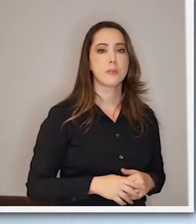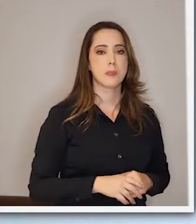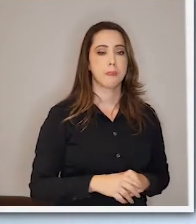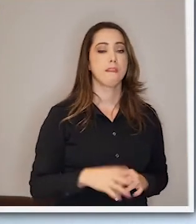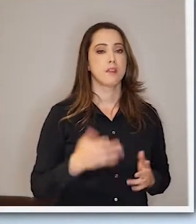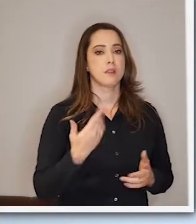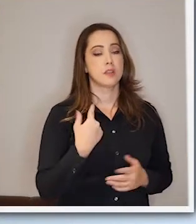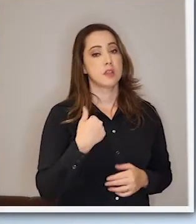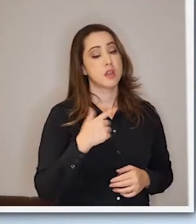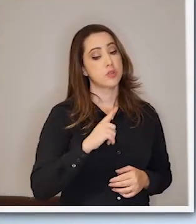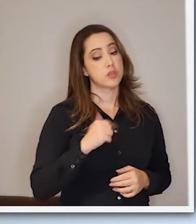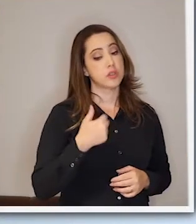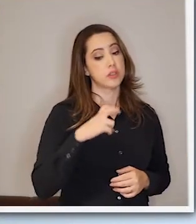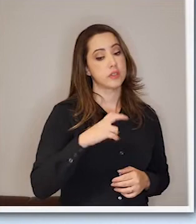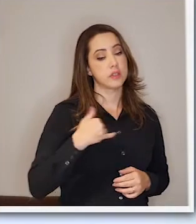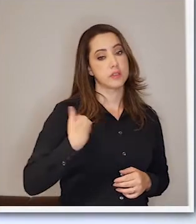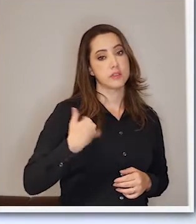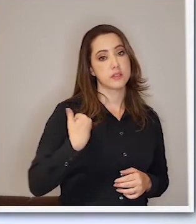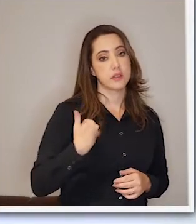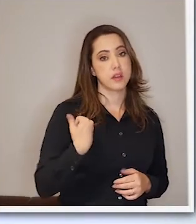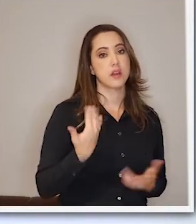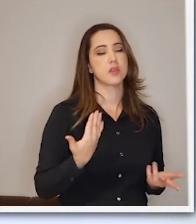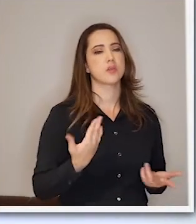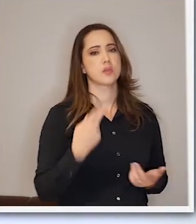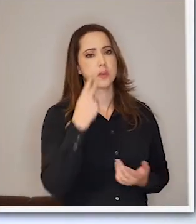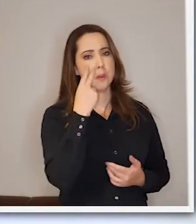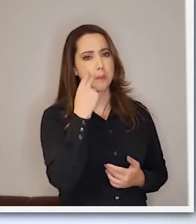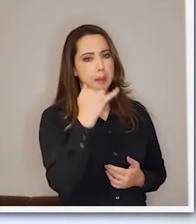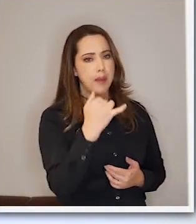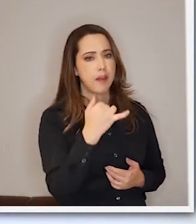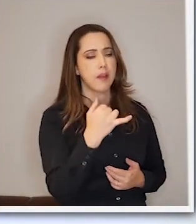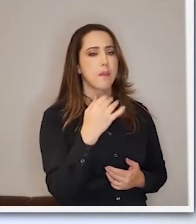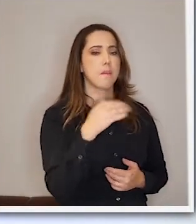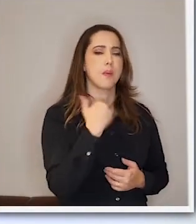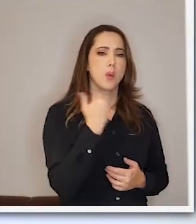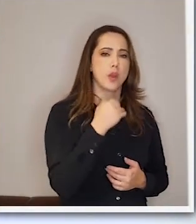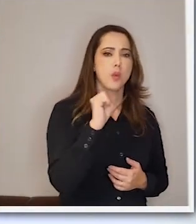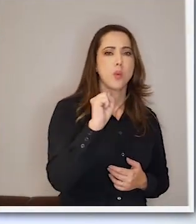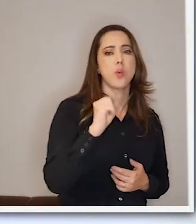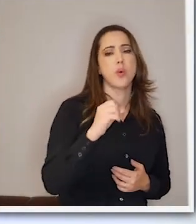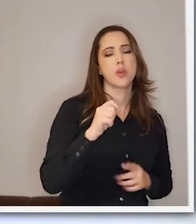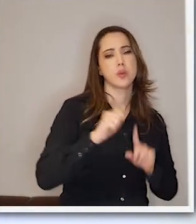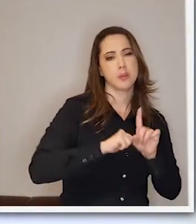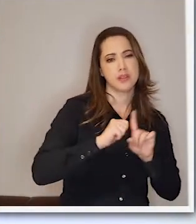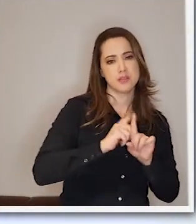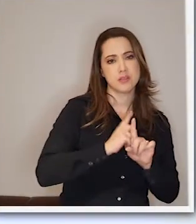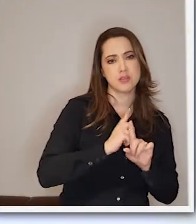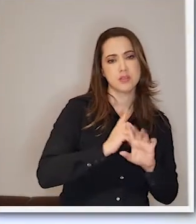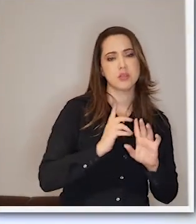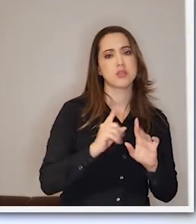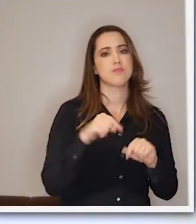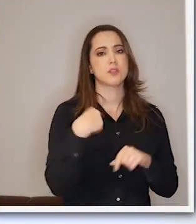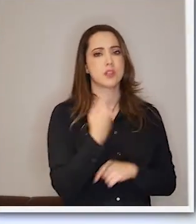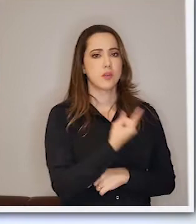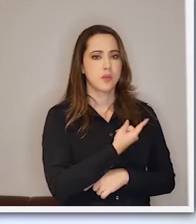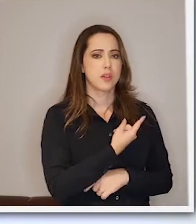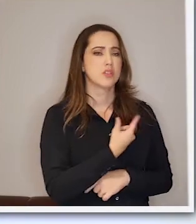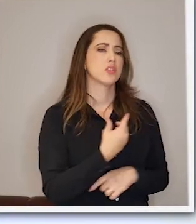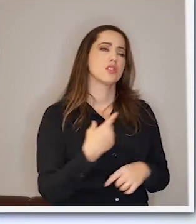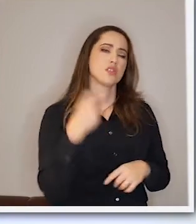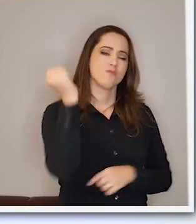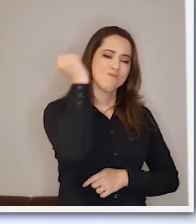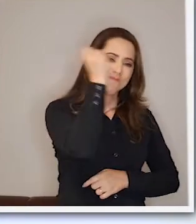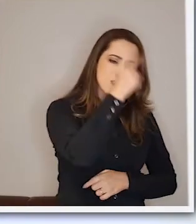percurso todo, minha mãe falece, eu estava com 15 anos, meu pai faleceu, eu tinha 8 meses, então eu fiquei órfão de vez. Quando a minha mãe viva, Adriano, a